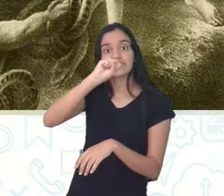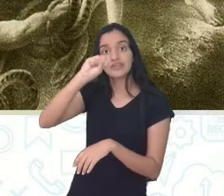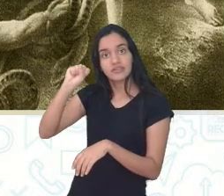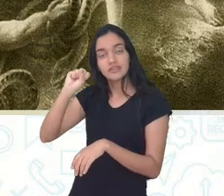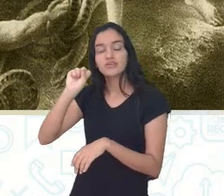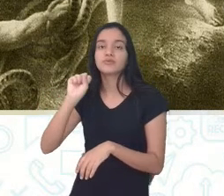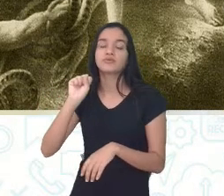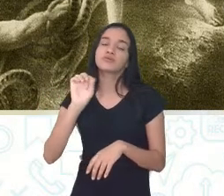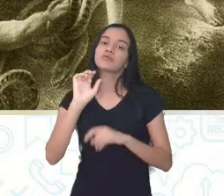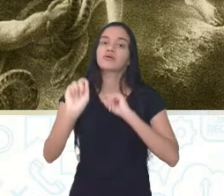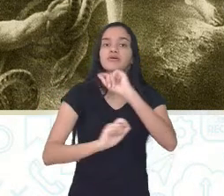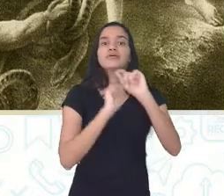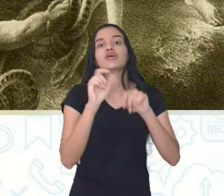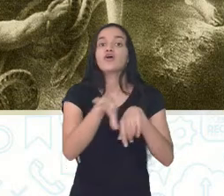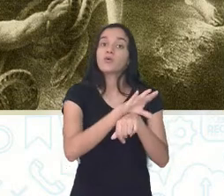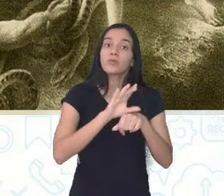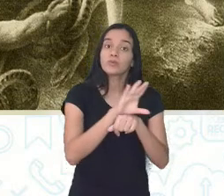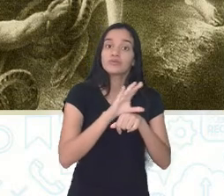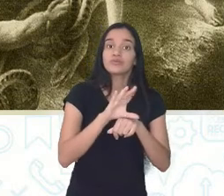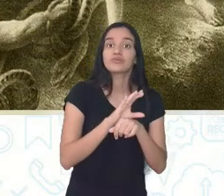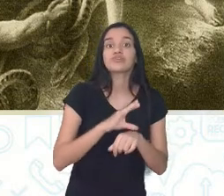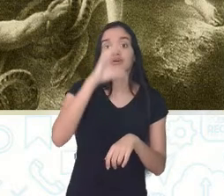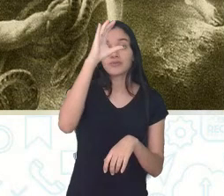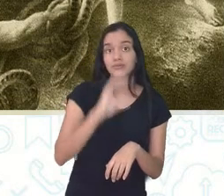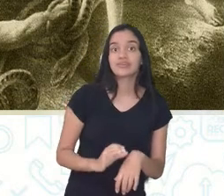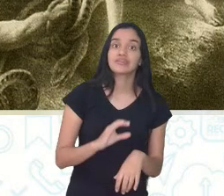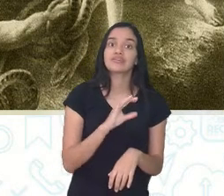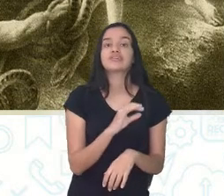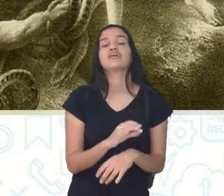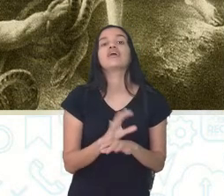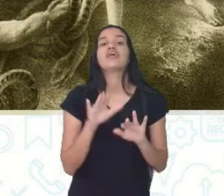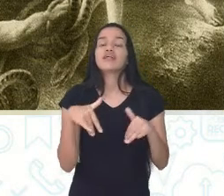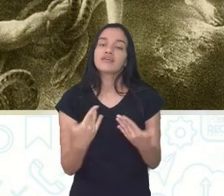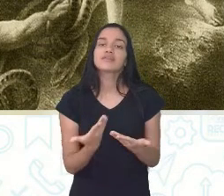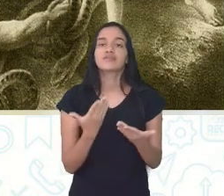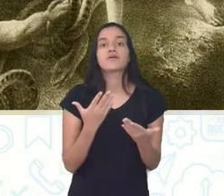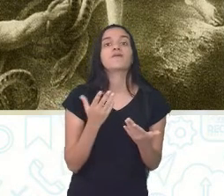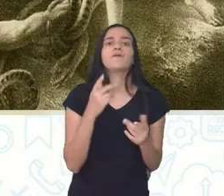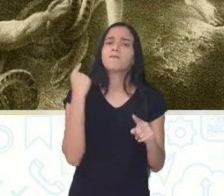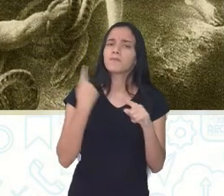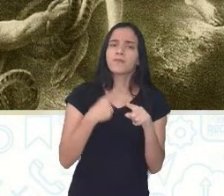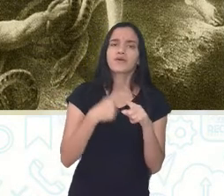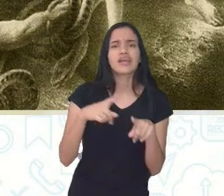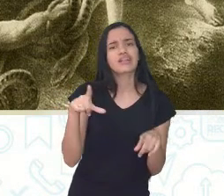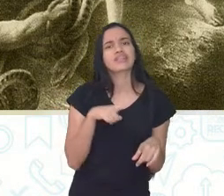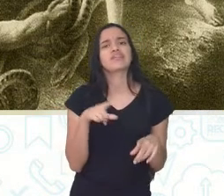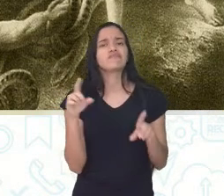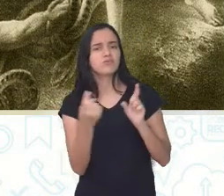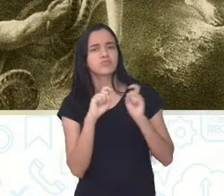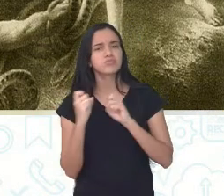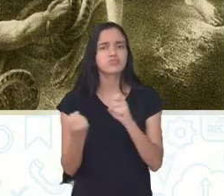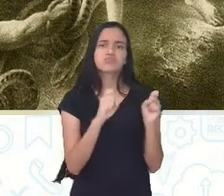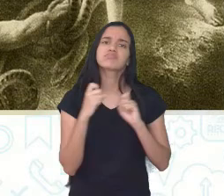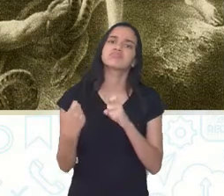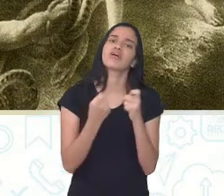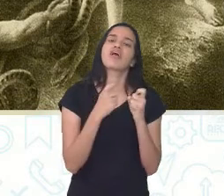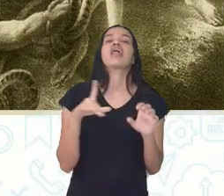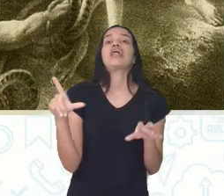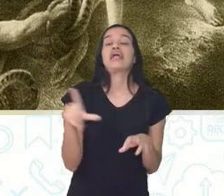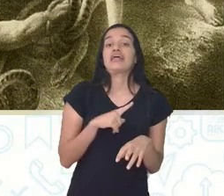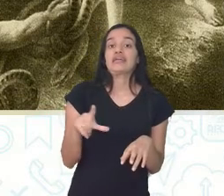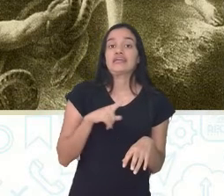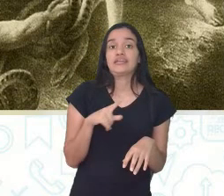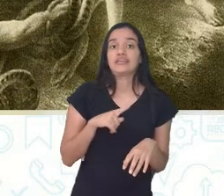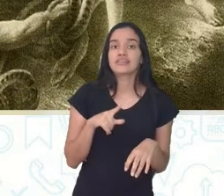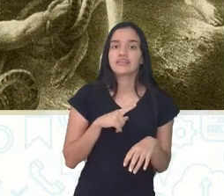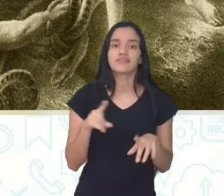1988, considerada Constituição Cidadã, essa foi promulgada, porque houve debates, teve a questão